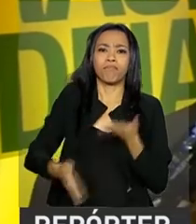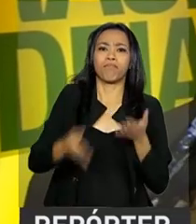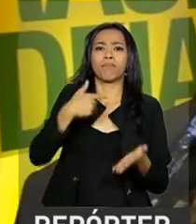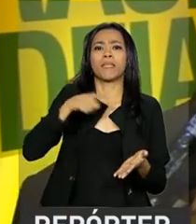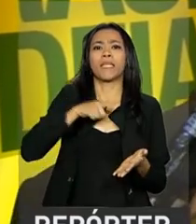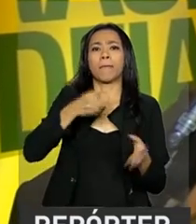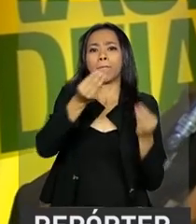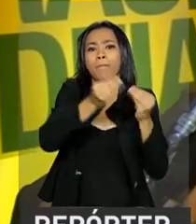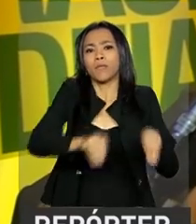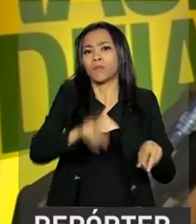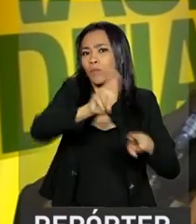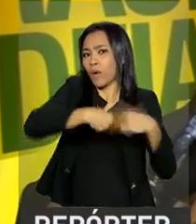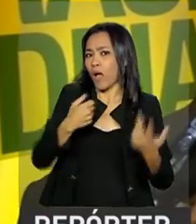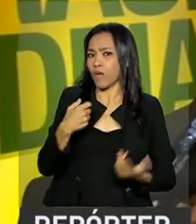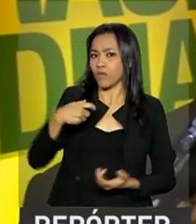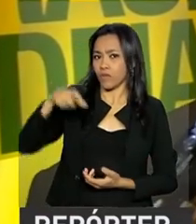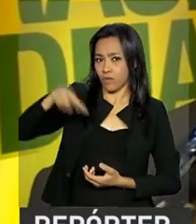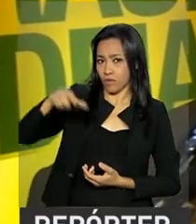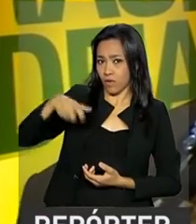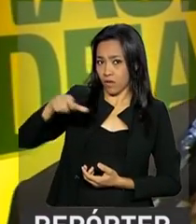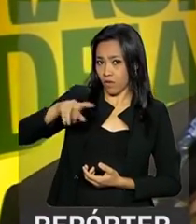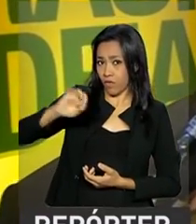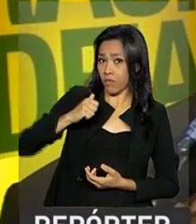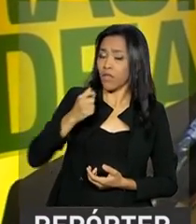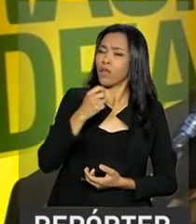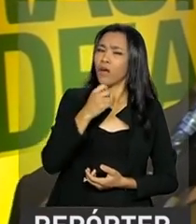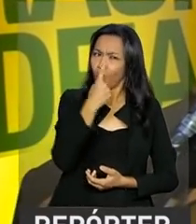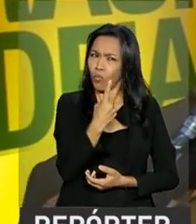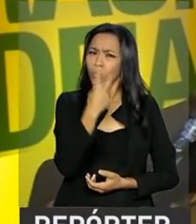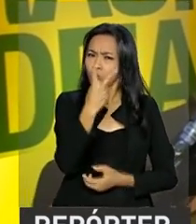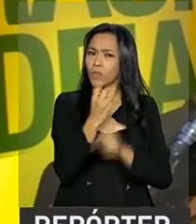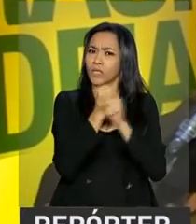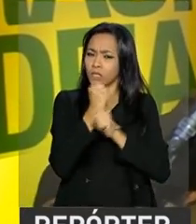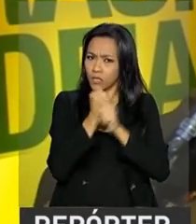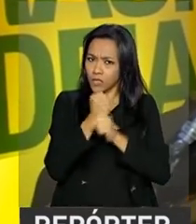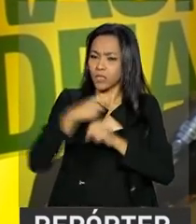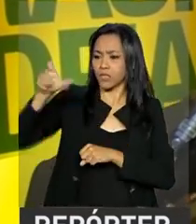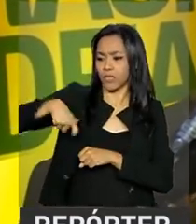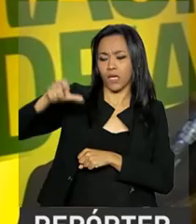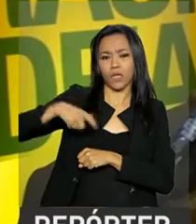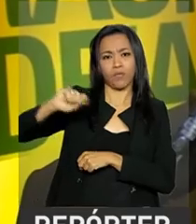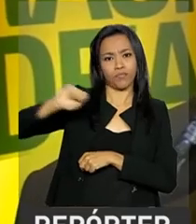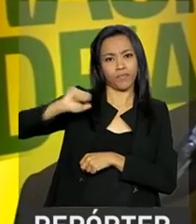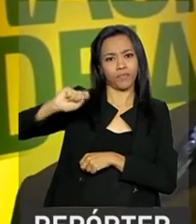tem que ter pelo menos mais 1 ou 2 anos do Bolsa Família, recebendo o Bolsa Família,